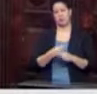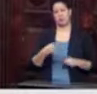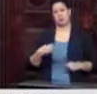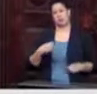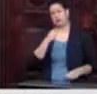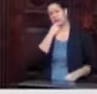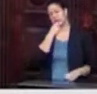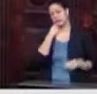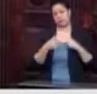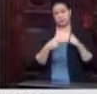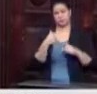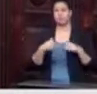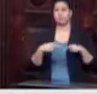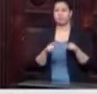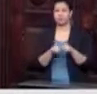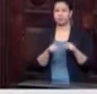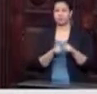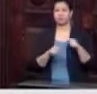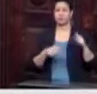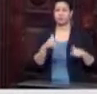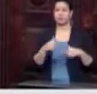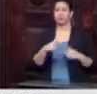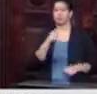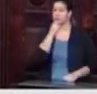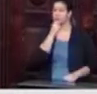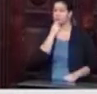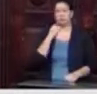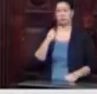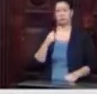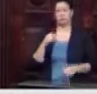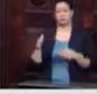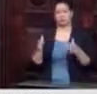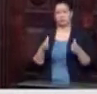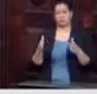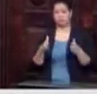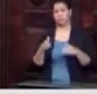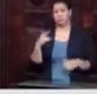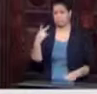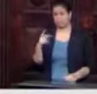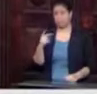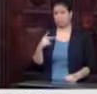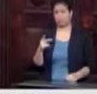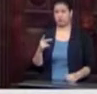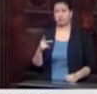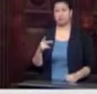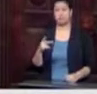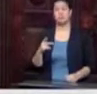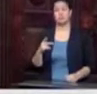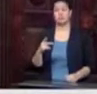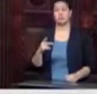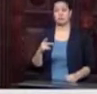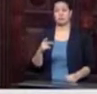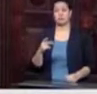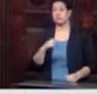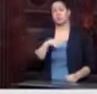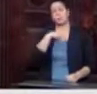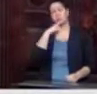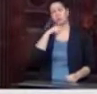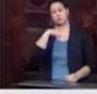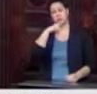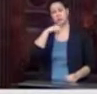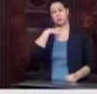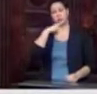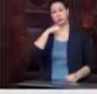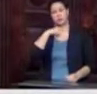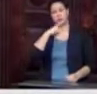para aqueles que enfrentaram períodos de desemprego, para esses trabalhadores, fica praticamente impossível,